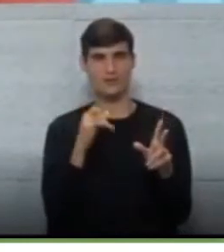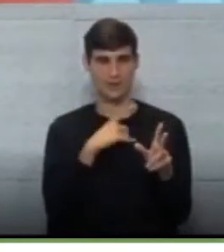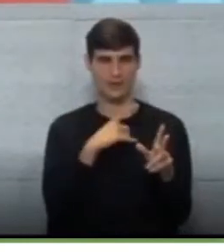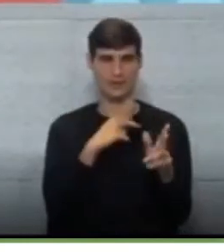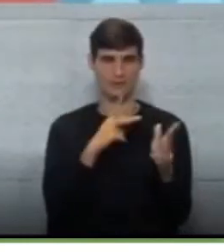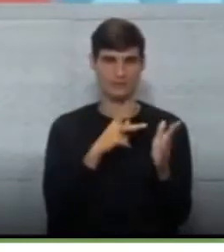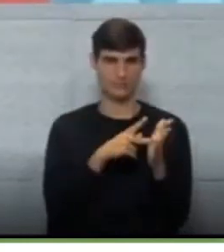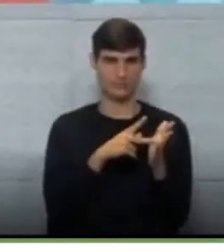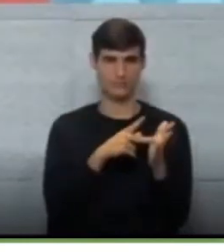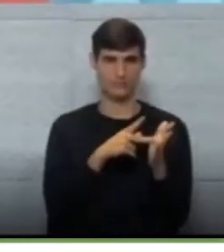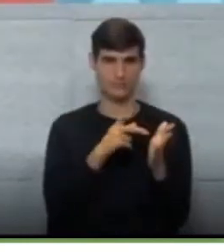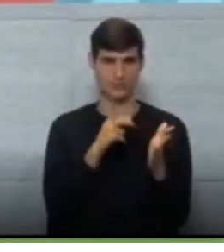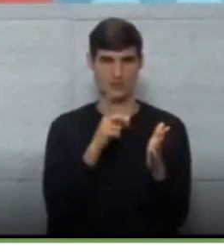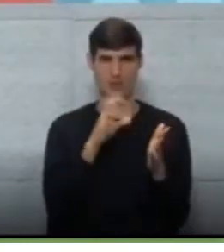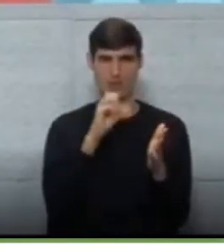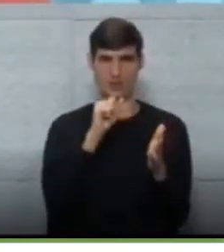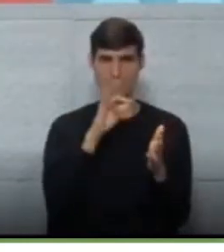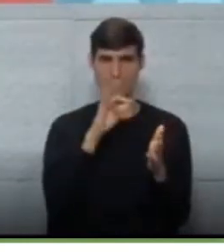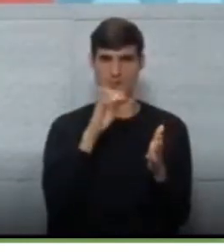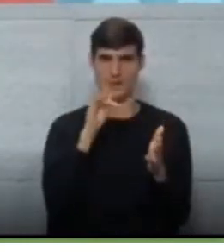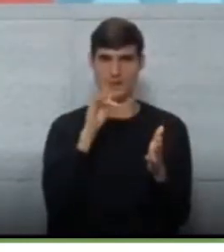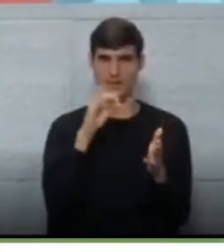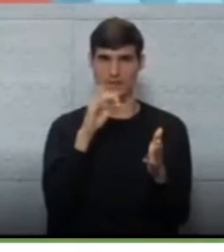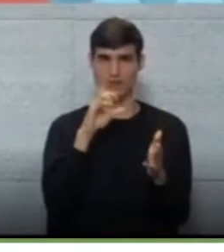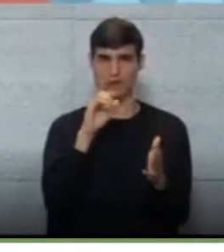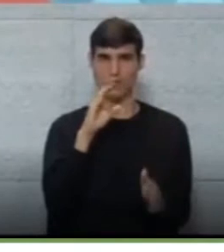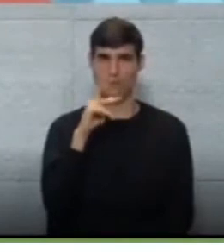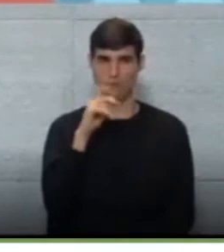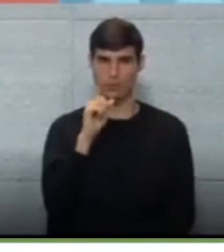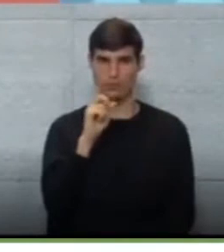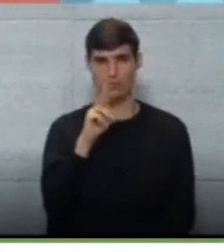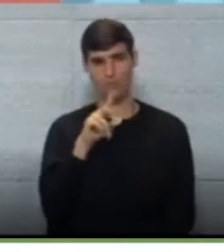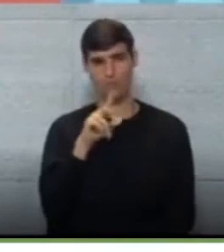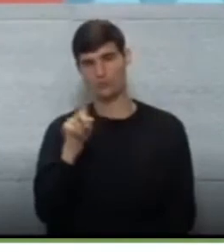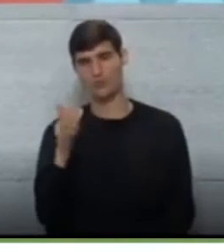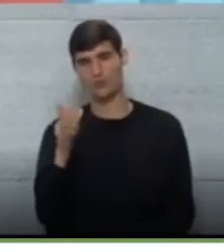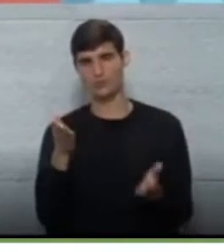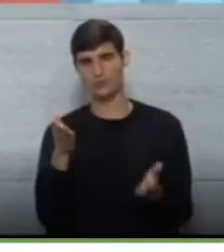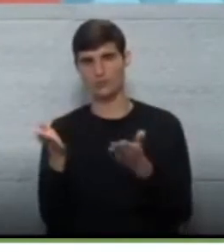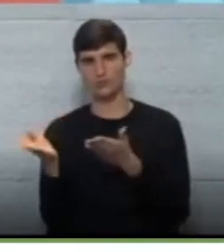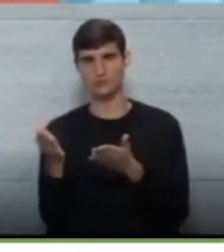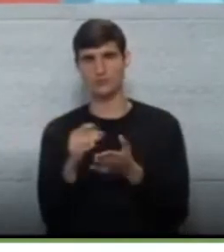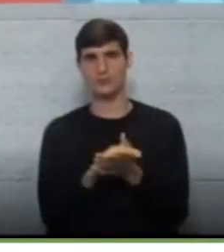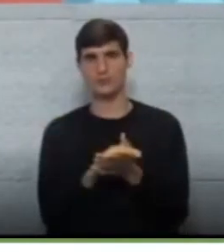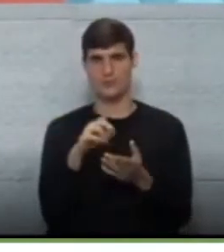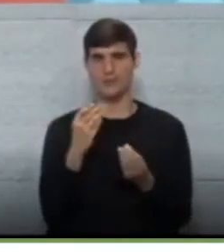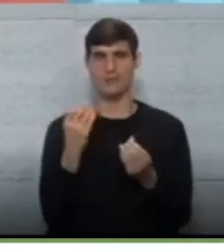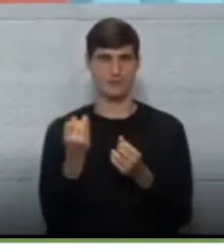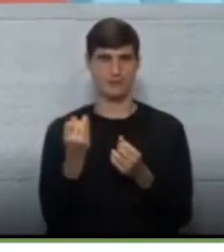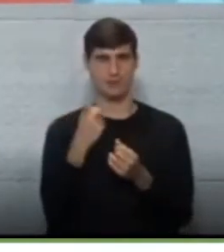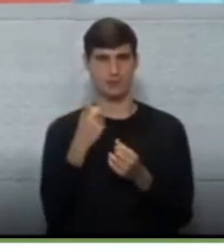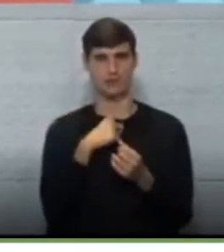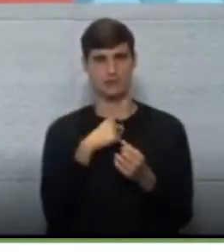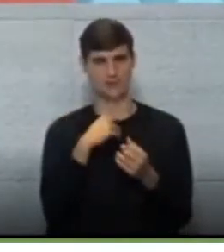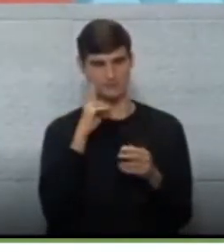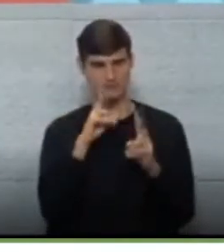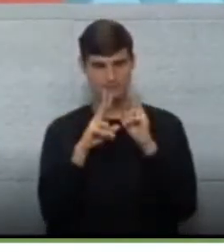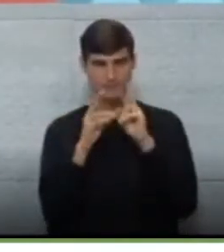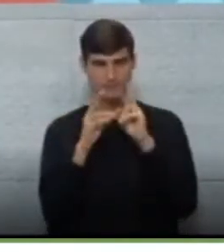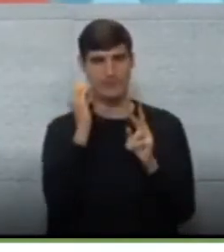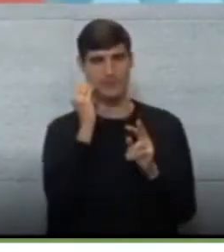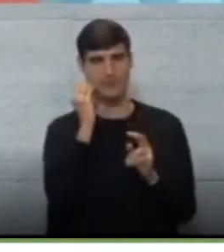o Staphylococcus aureus ou se é outro tipo de Staphylococcus, que é coagulase negativa. Então, é muito importante que avaliar corretamente